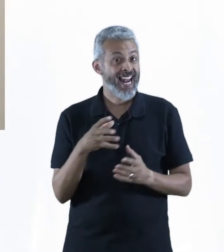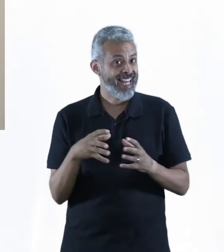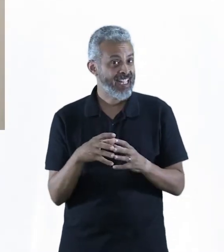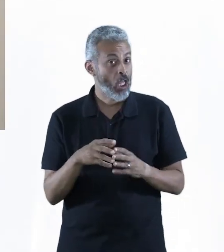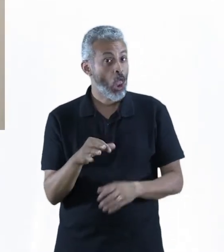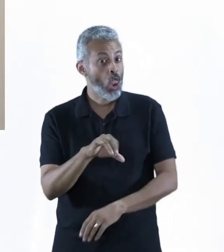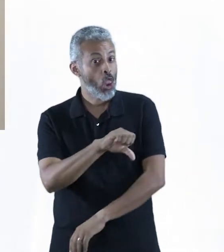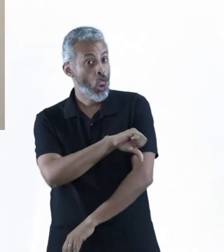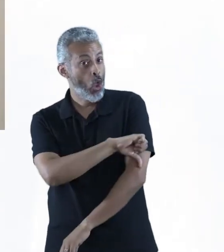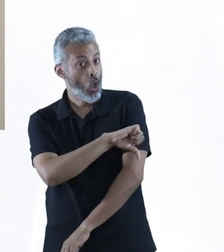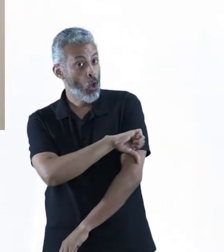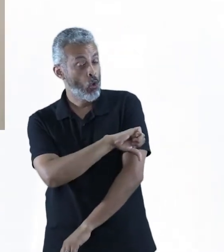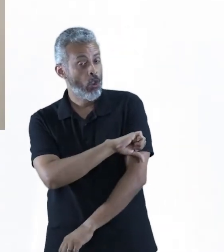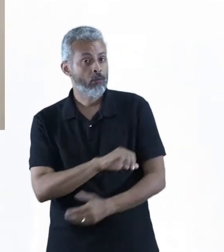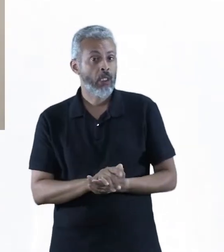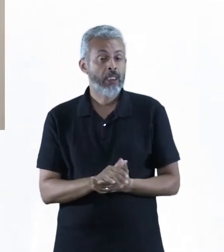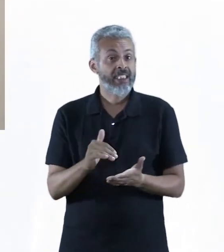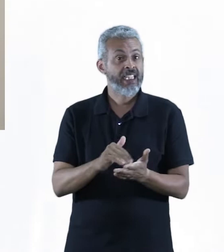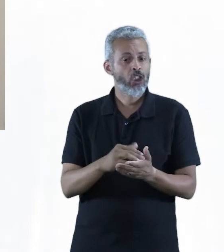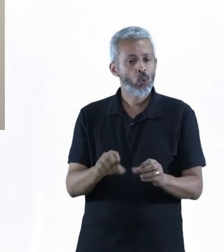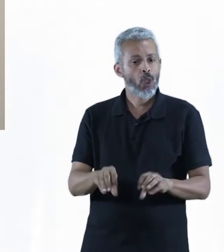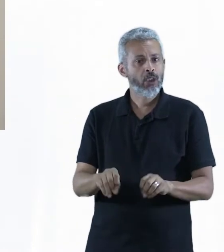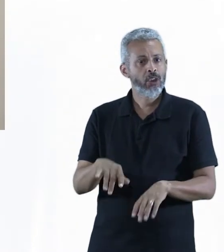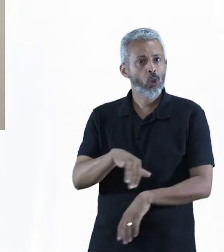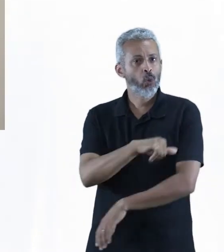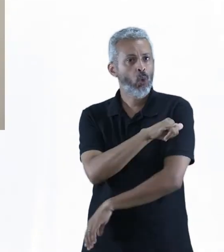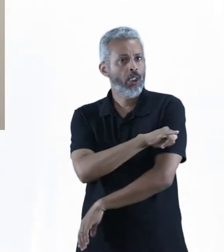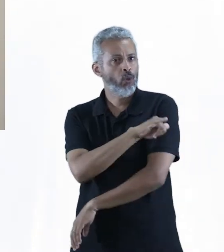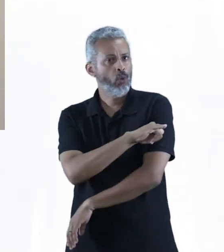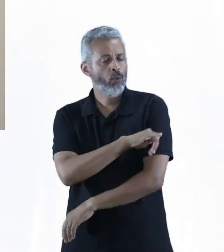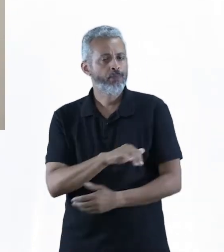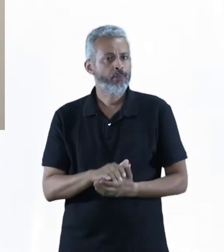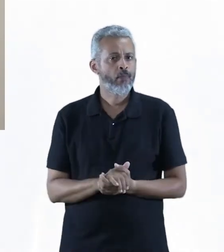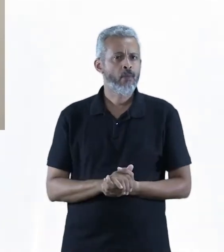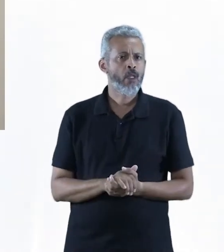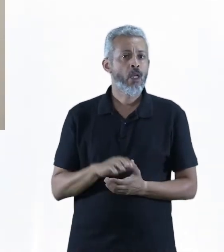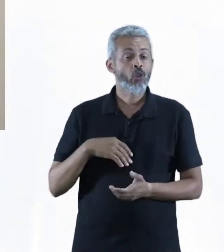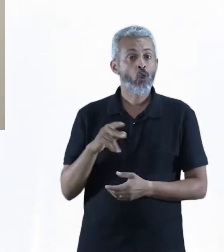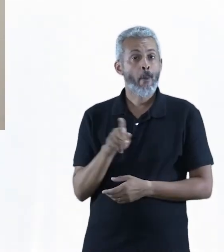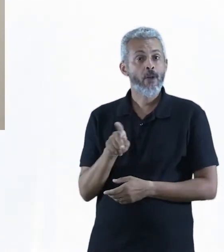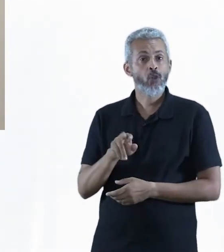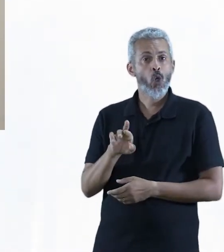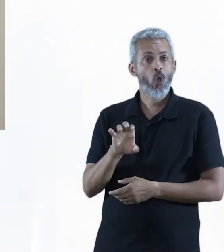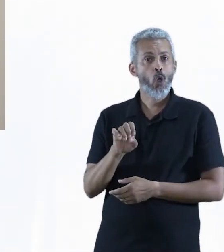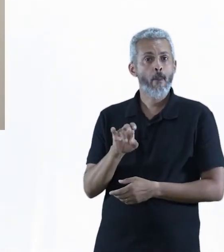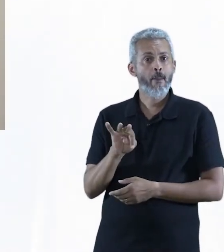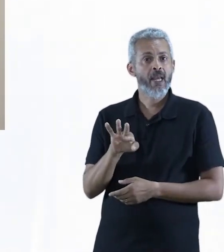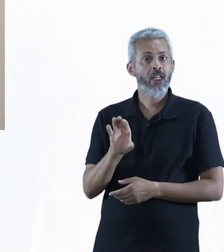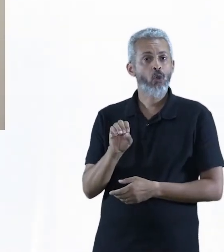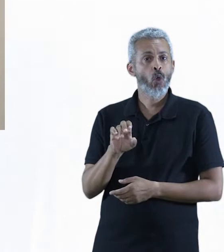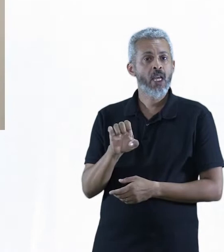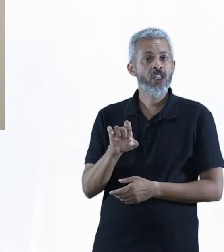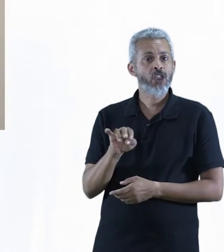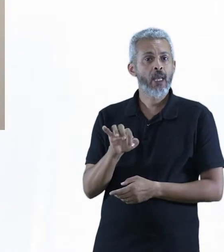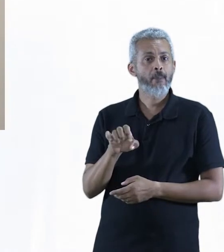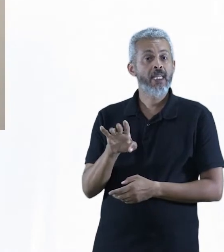Fala aí, galera do nono ano do Ensino Fundamental da Secretaria Estadual de Educação do Estado do Rio de Janeiro. Eu sou o professor Roberto Stabile,